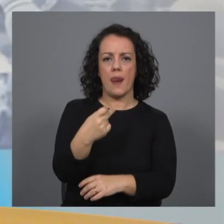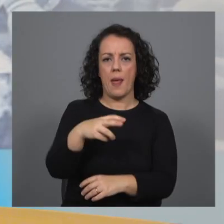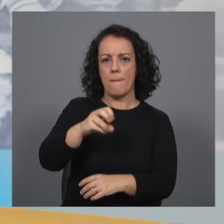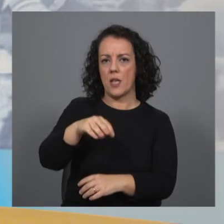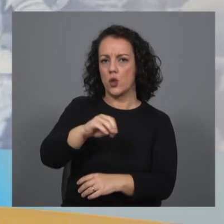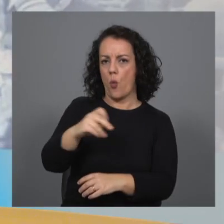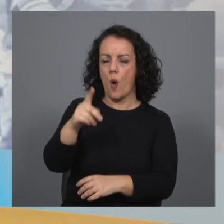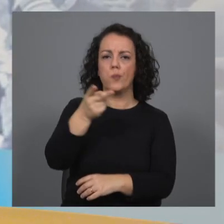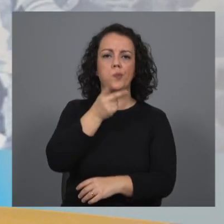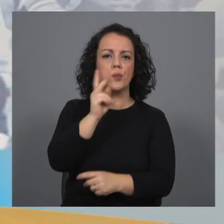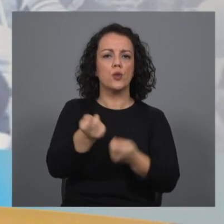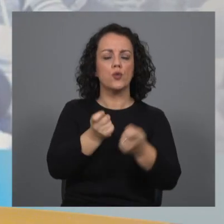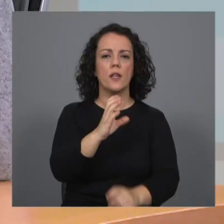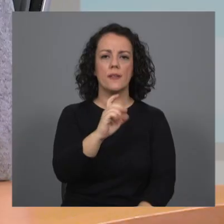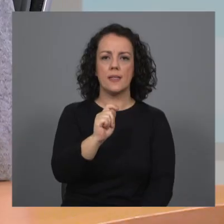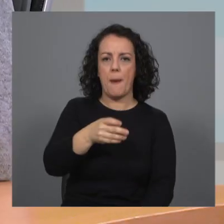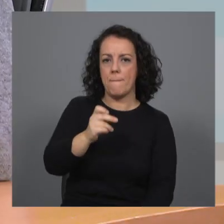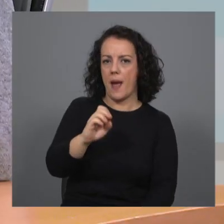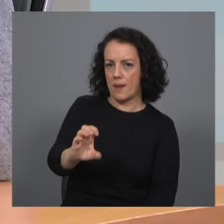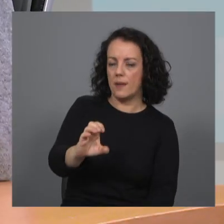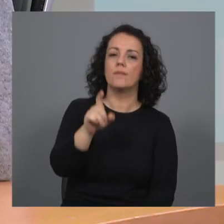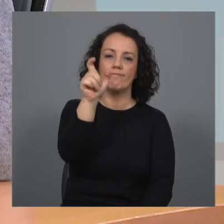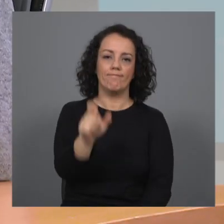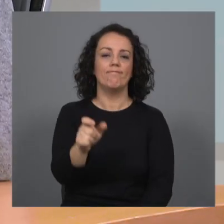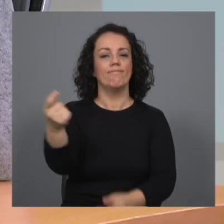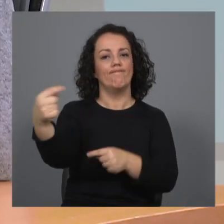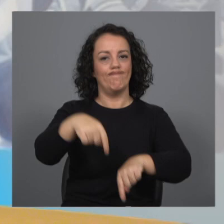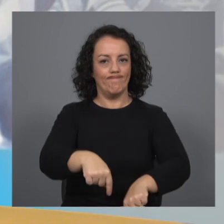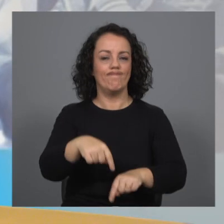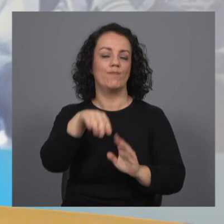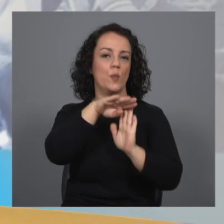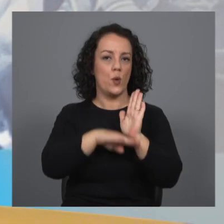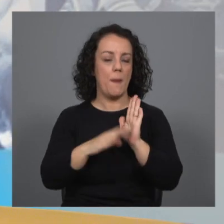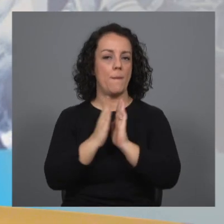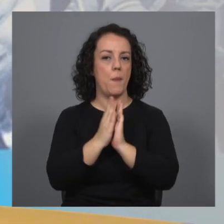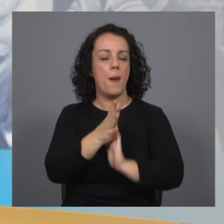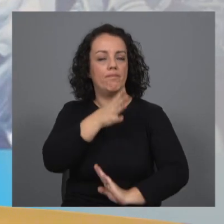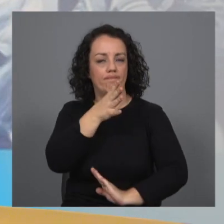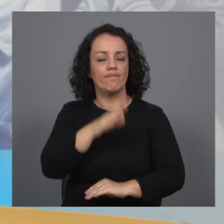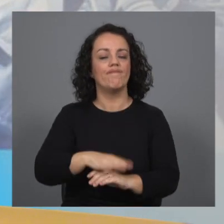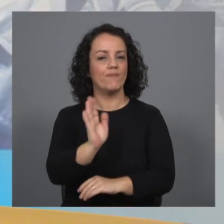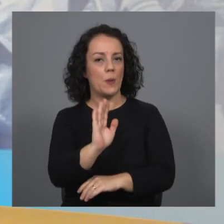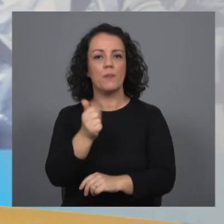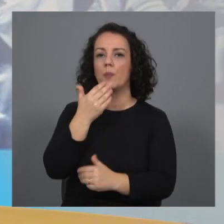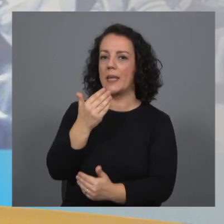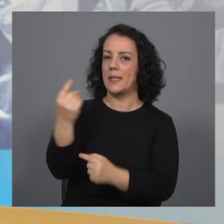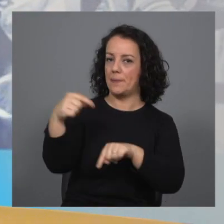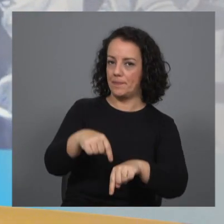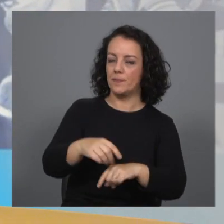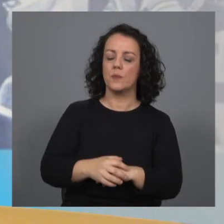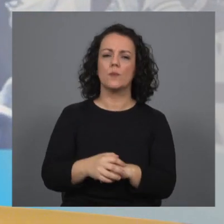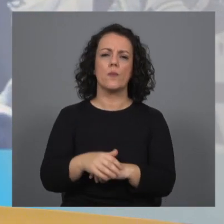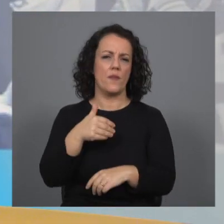do programa Eclésia. Boa tarde. Viva. Boa tarde. Obrigado por estar connosco. Nós já falaremos